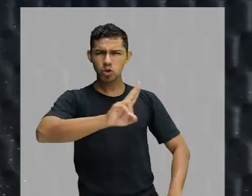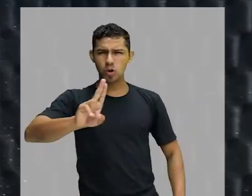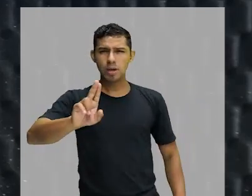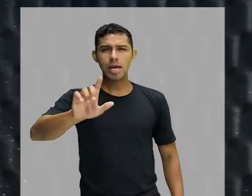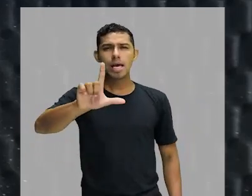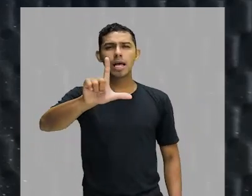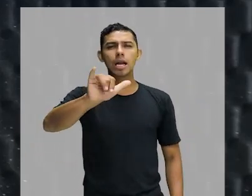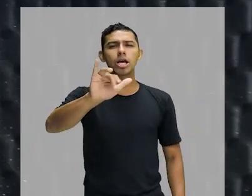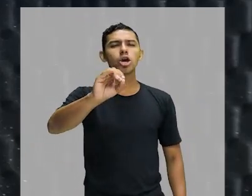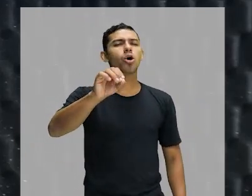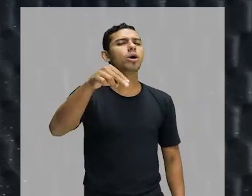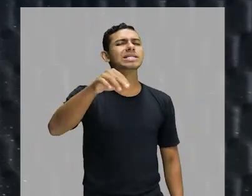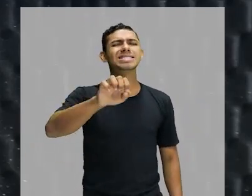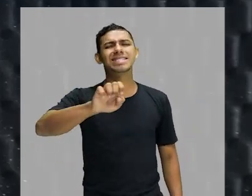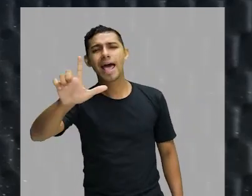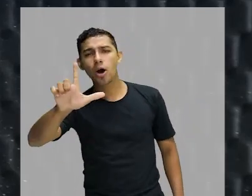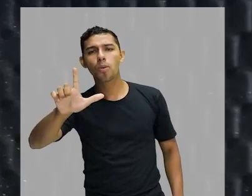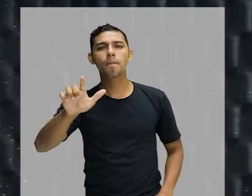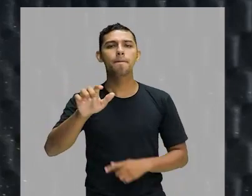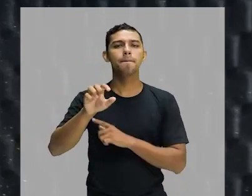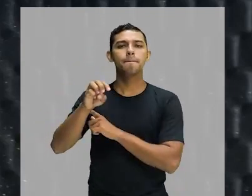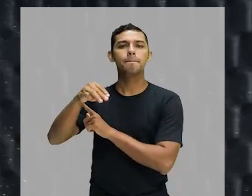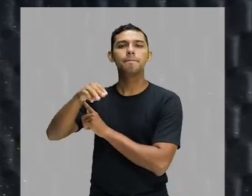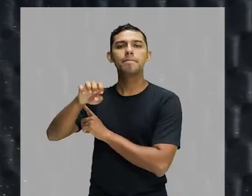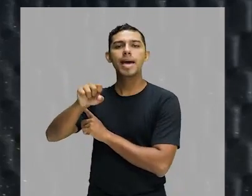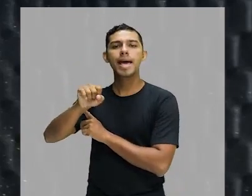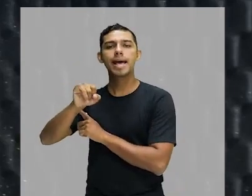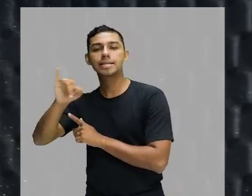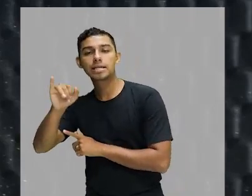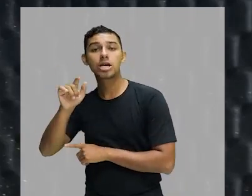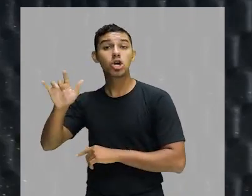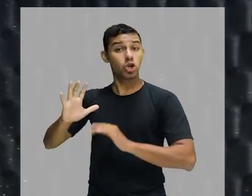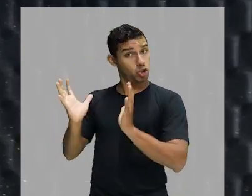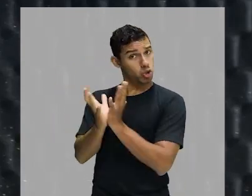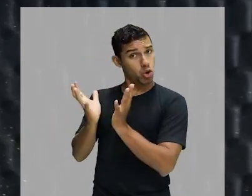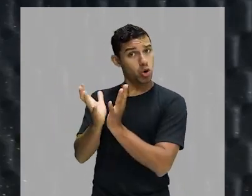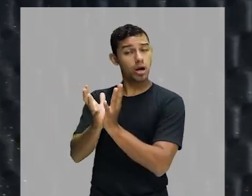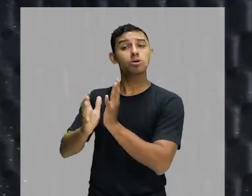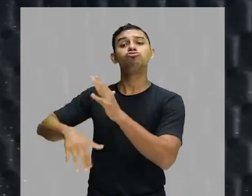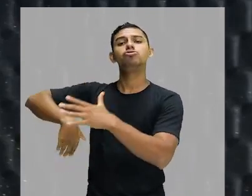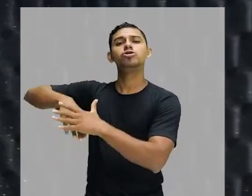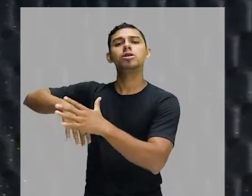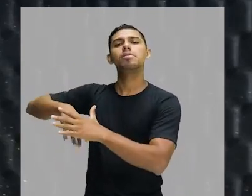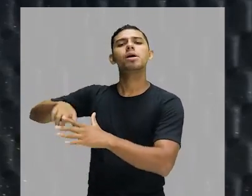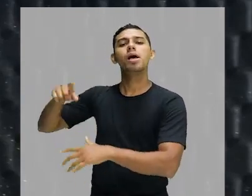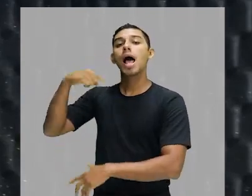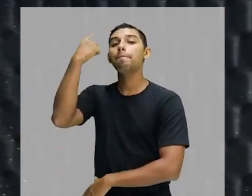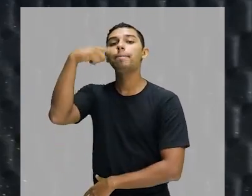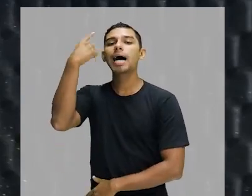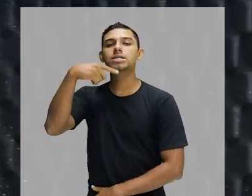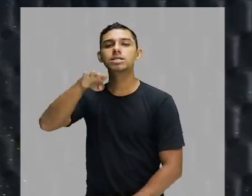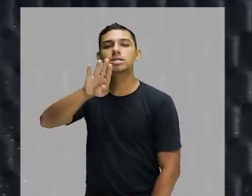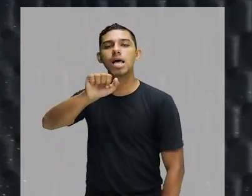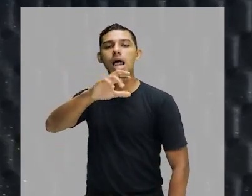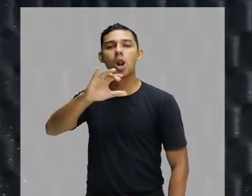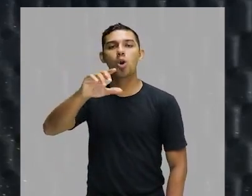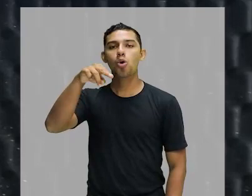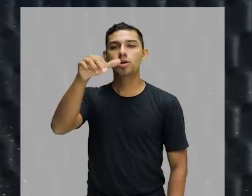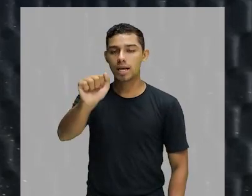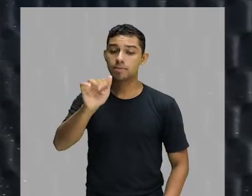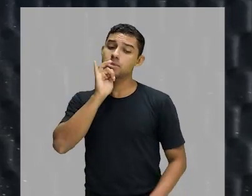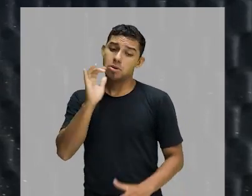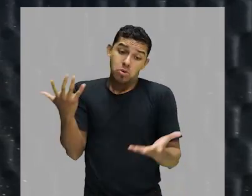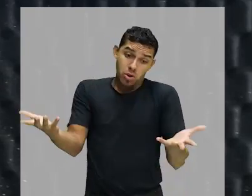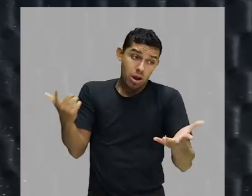de forma o quê? Para burlar, para melhorar a performance, ganho de força, ganho de resistência. Não tem a ver